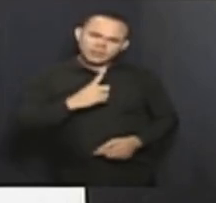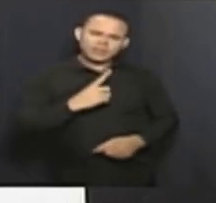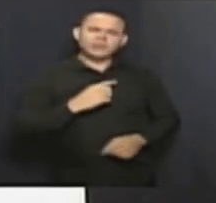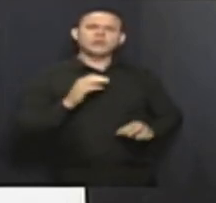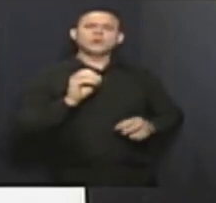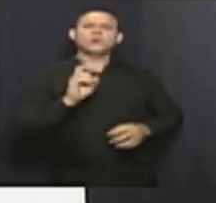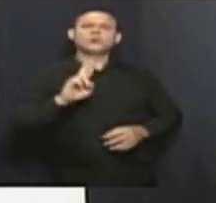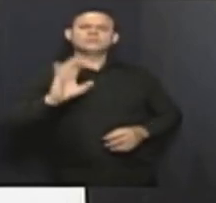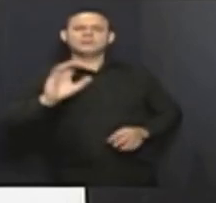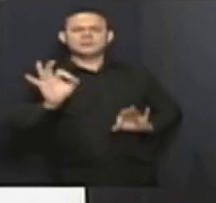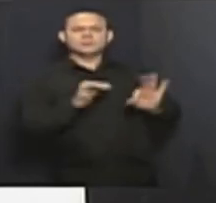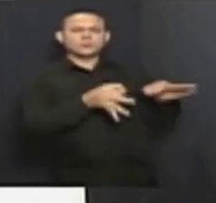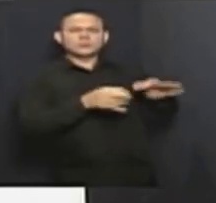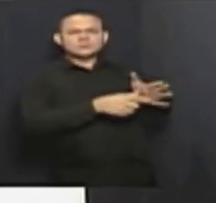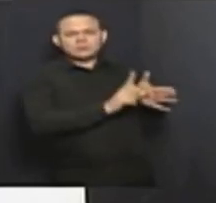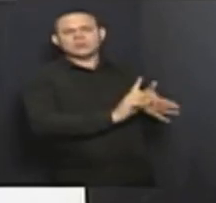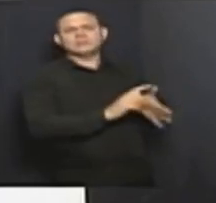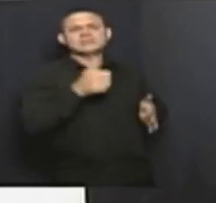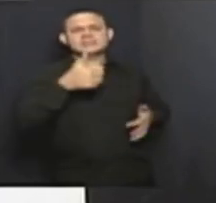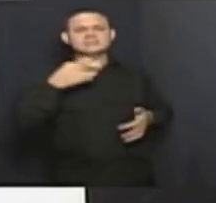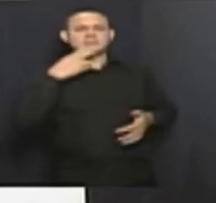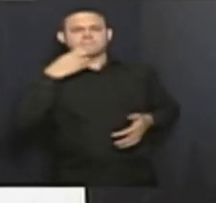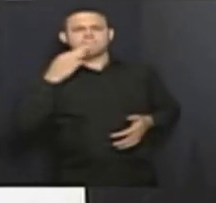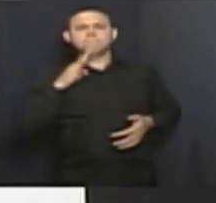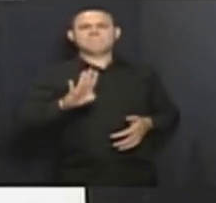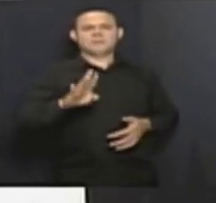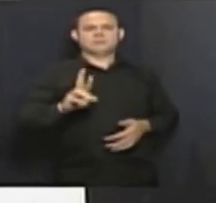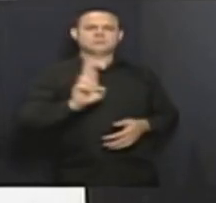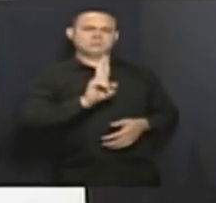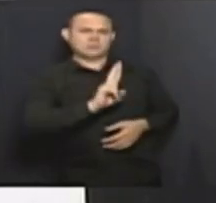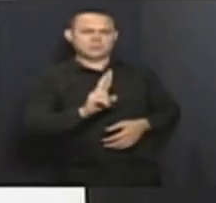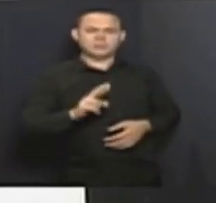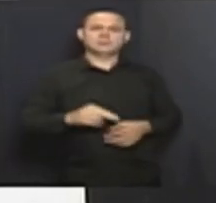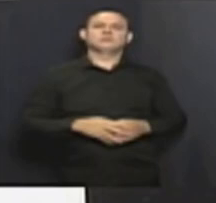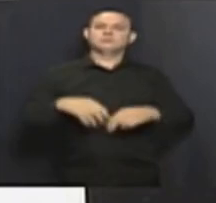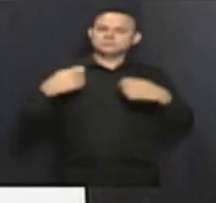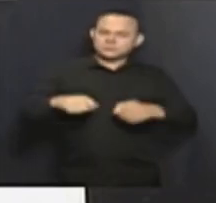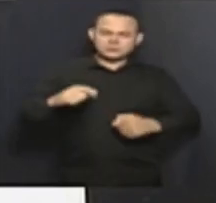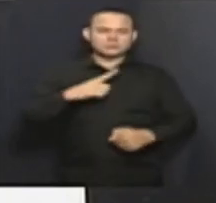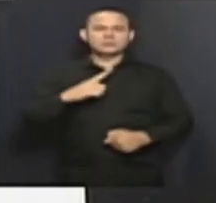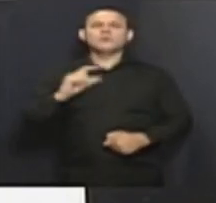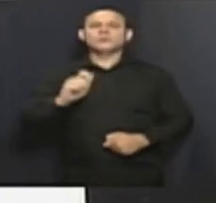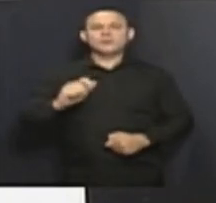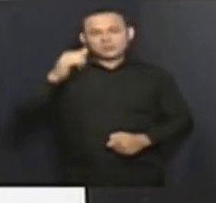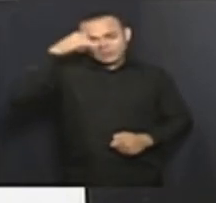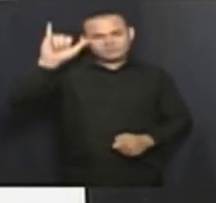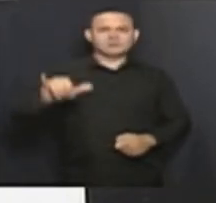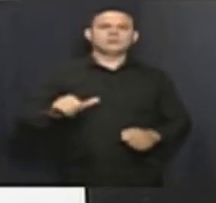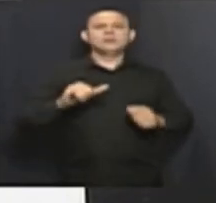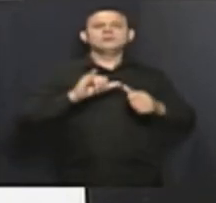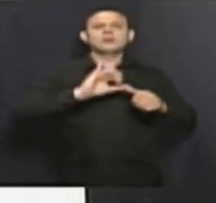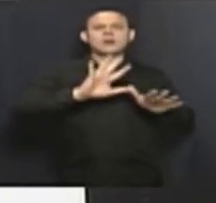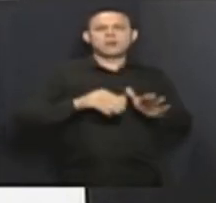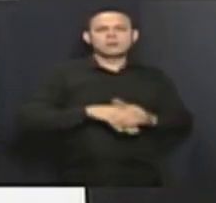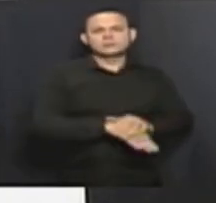de reais é muito dinheiro afastando ser a corrupção e